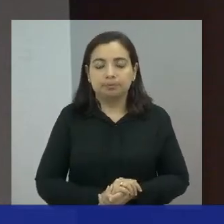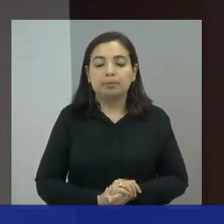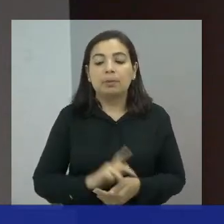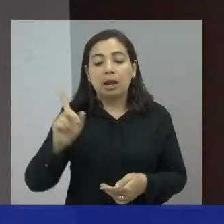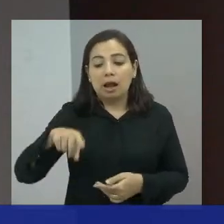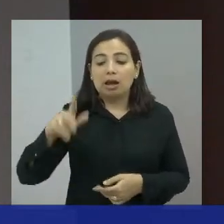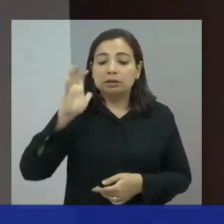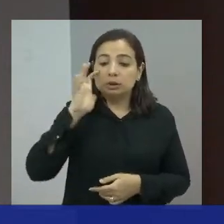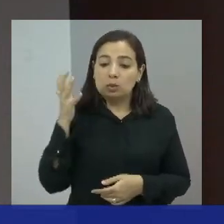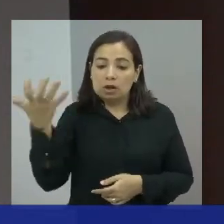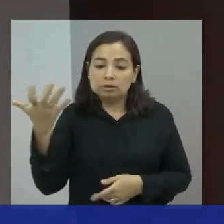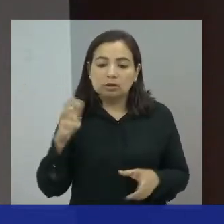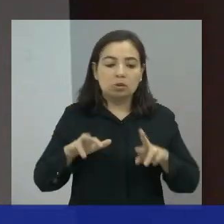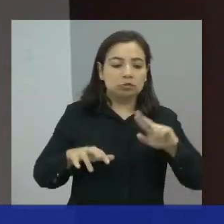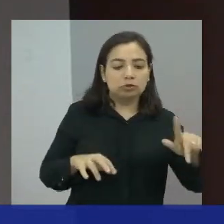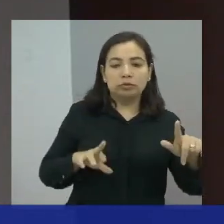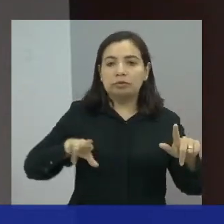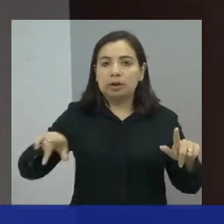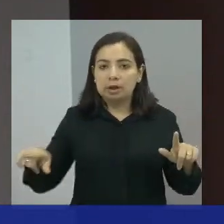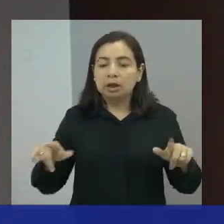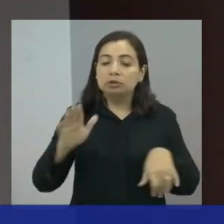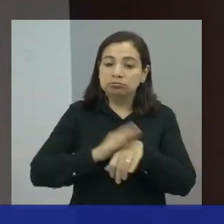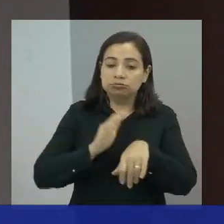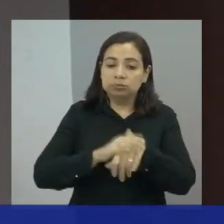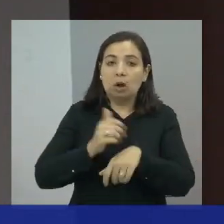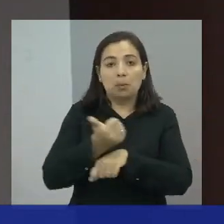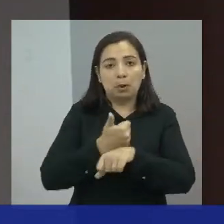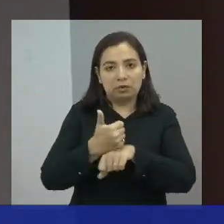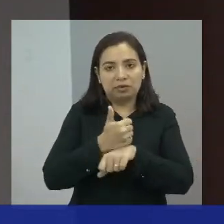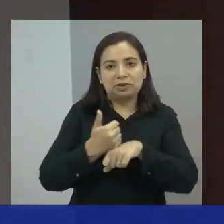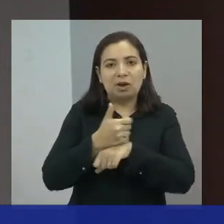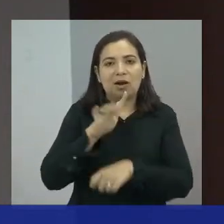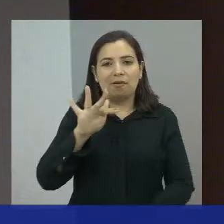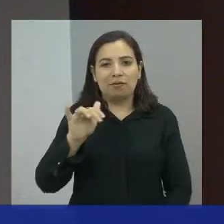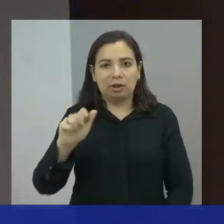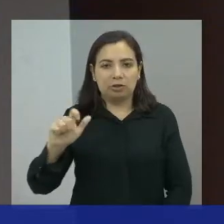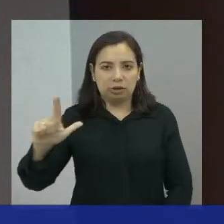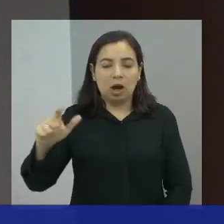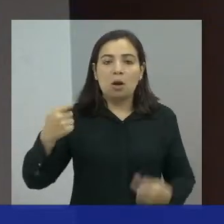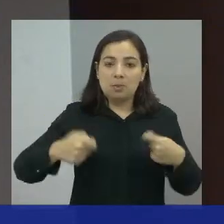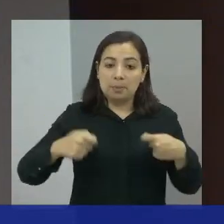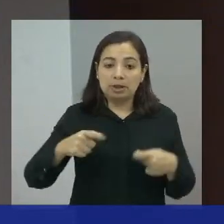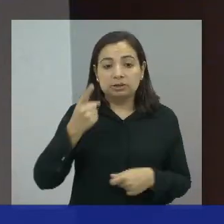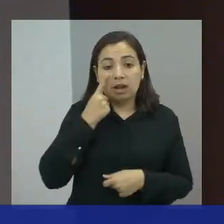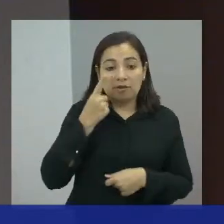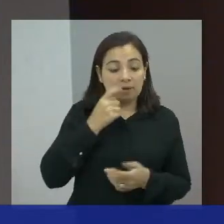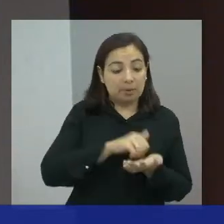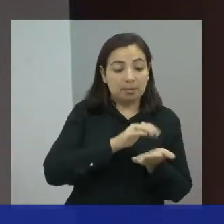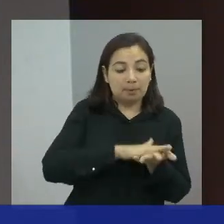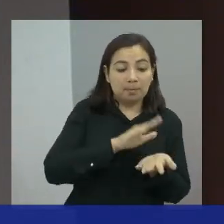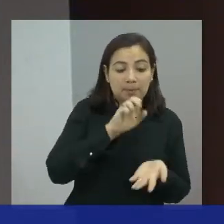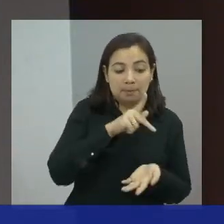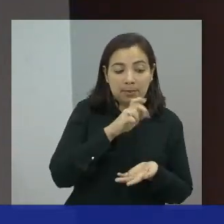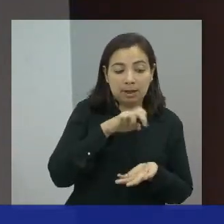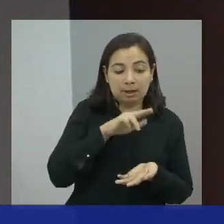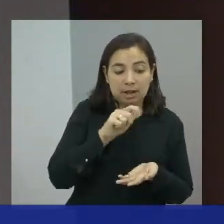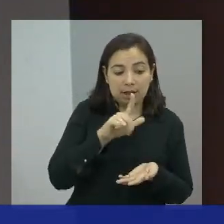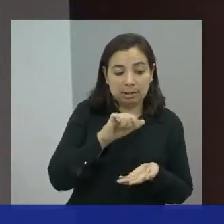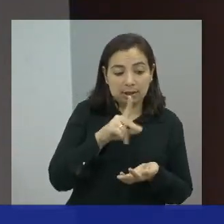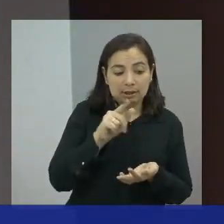comportam que o fiscal, no momento da fiscalização, tome uma medida administrativa para fazer cessar aquela